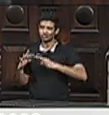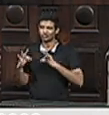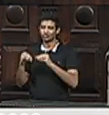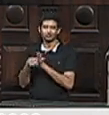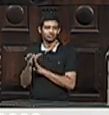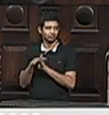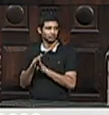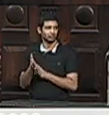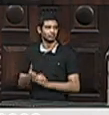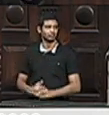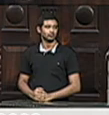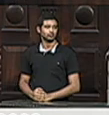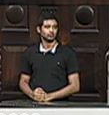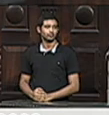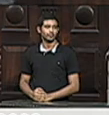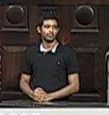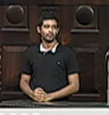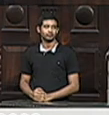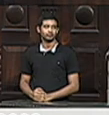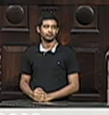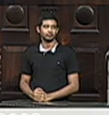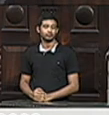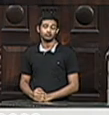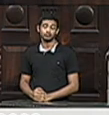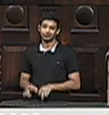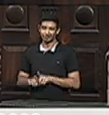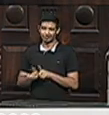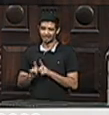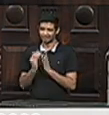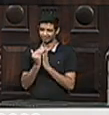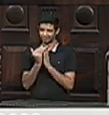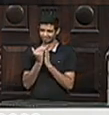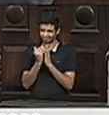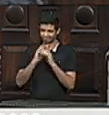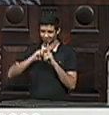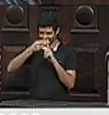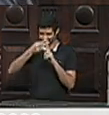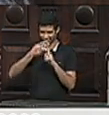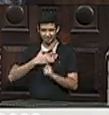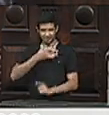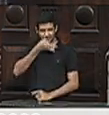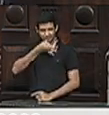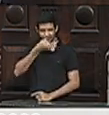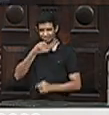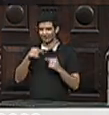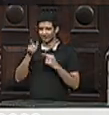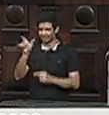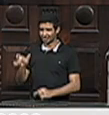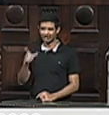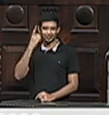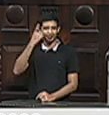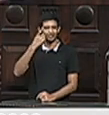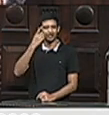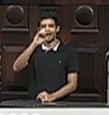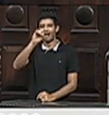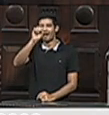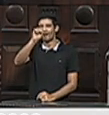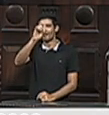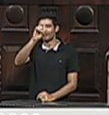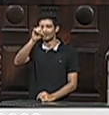os aposentados do Estado do Rio de Janeiro? Eu não vejo problema. Portanto, é outra modificação que eu acho deletéria, que eu acho prejudicial